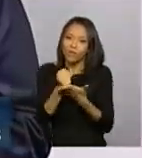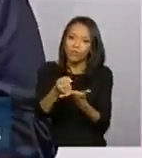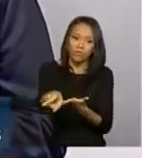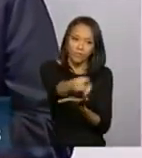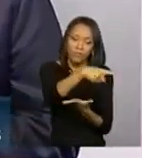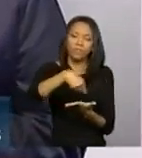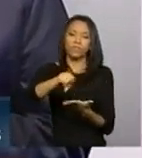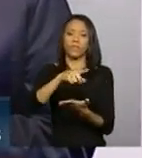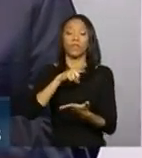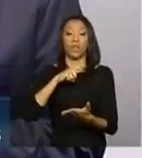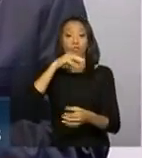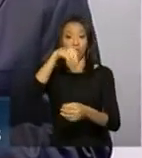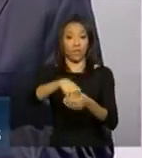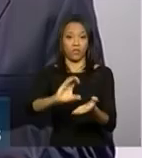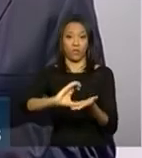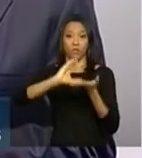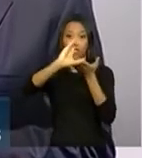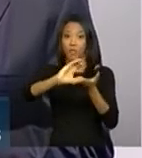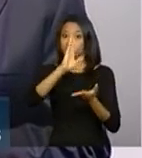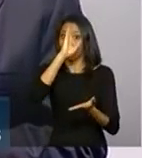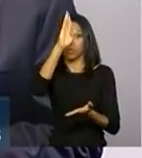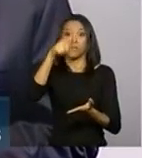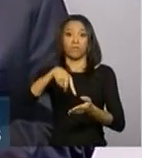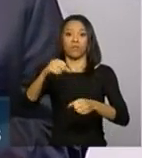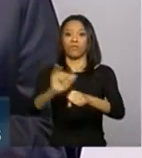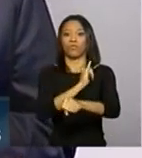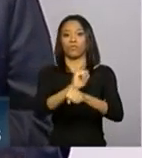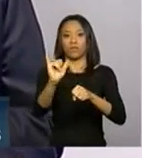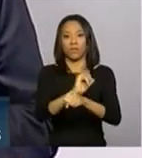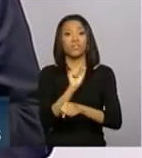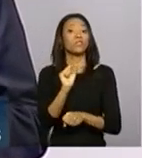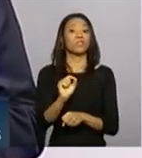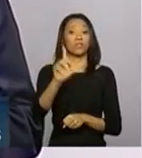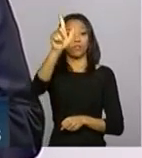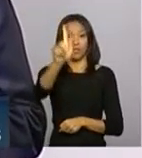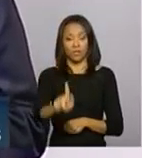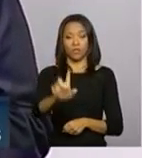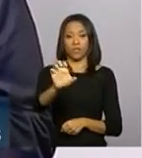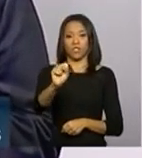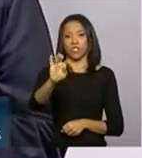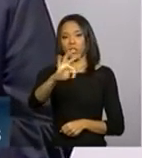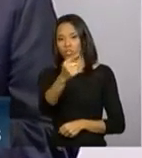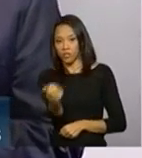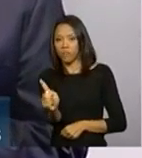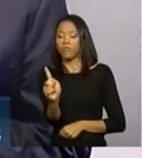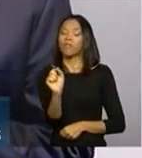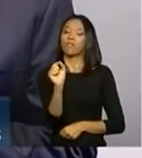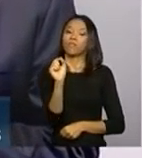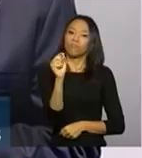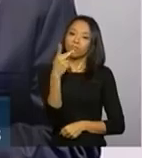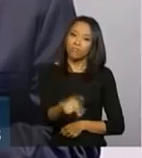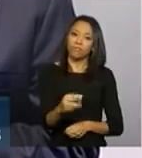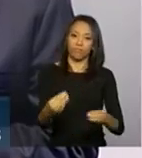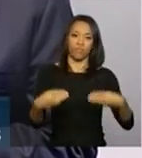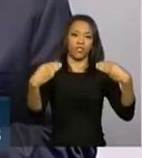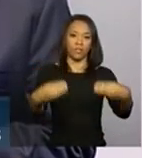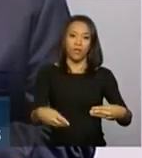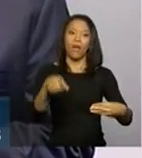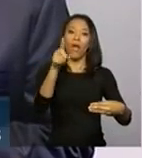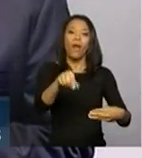conselho o principal instrumento de gestão desse ministério. É uma realidade conquistadas por vocês,